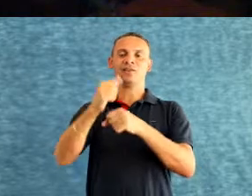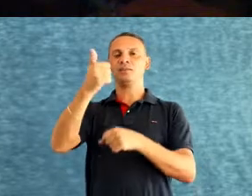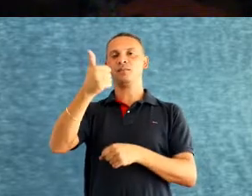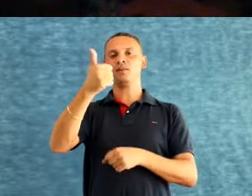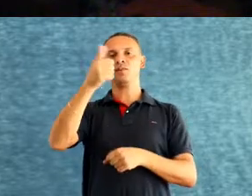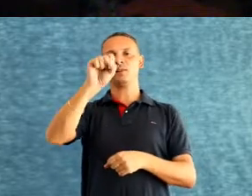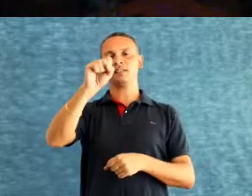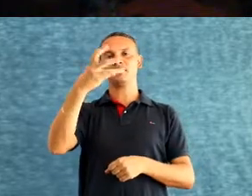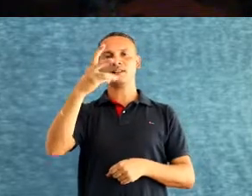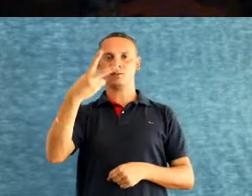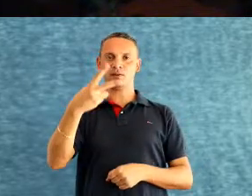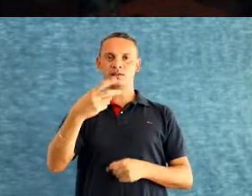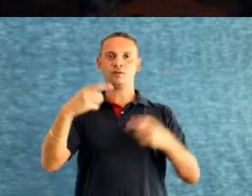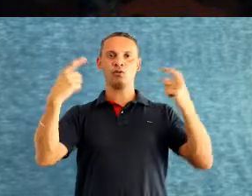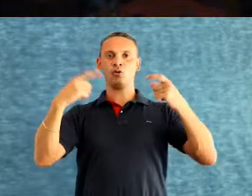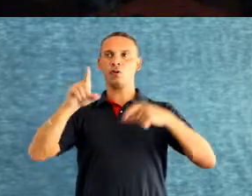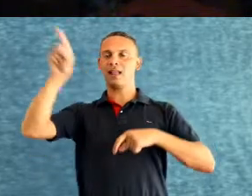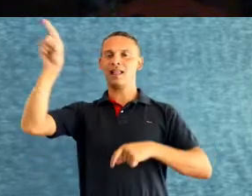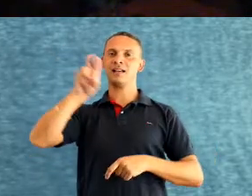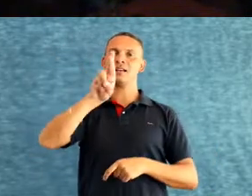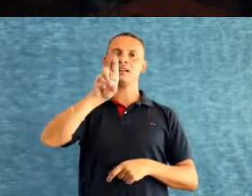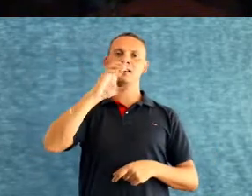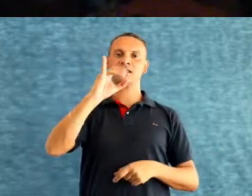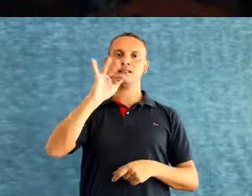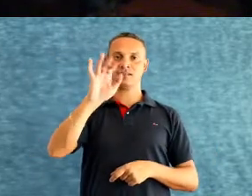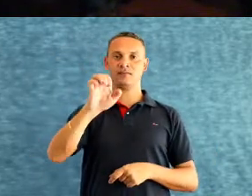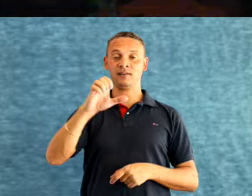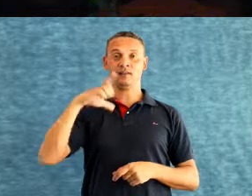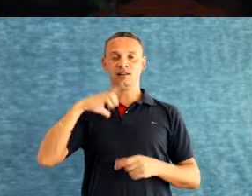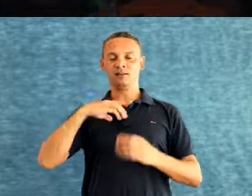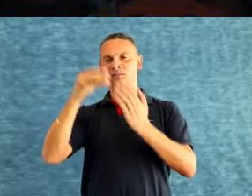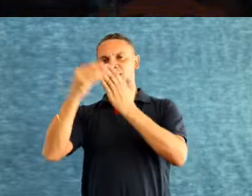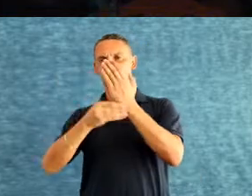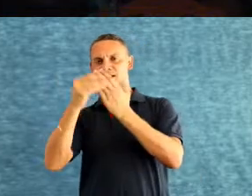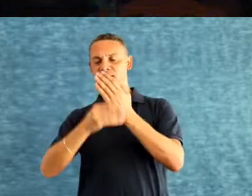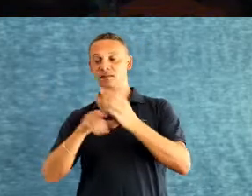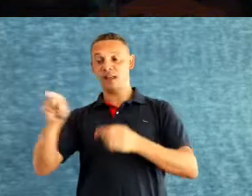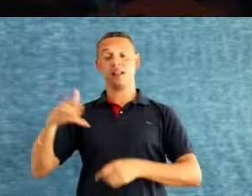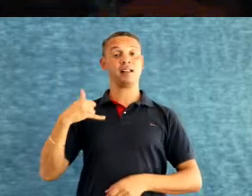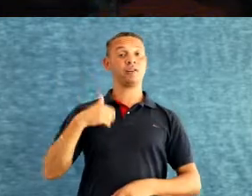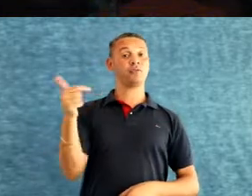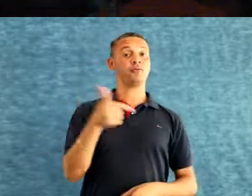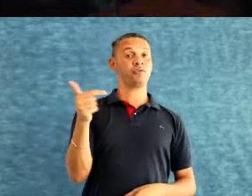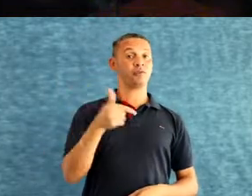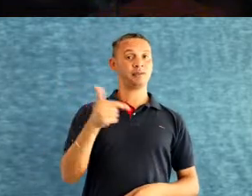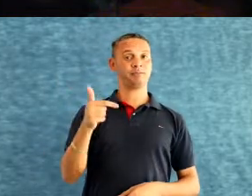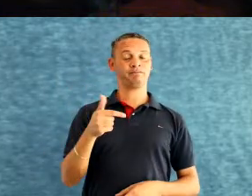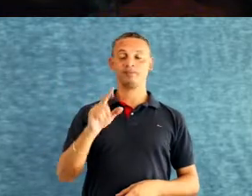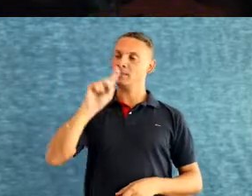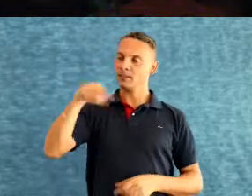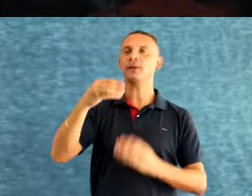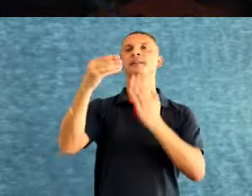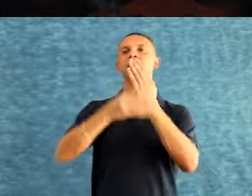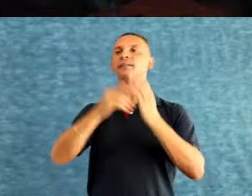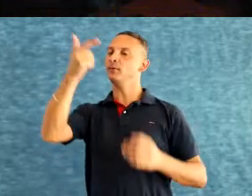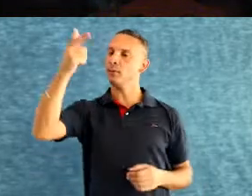das Mulheres e Injustiça dos Homens, Nízia Floresta tinha apenas 22 anos. No ano seguinte, saiu outra edição